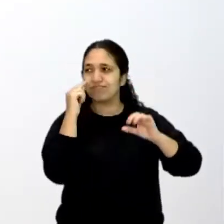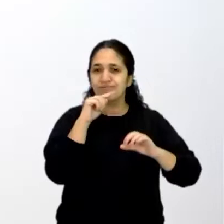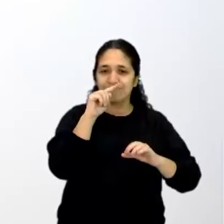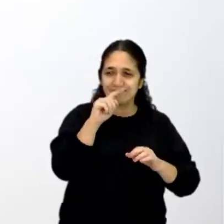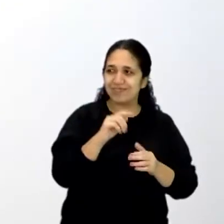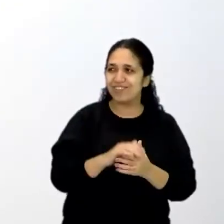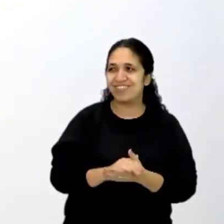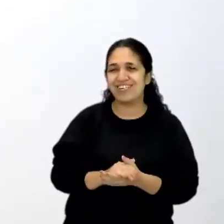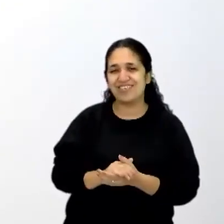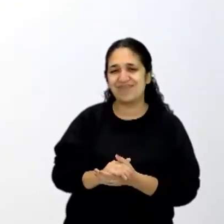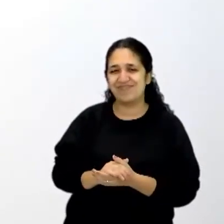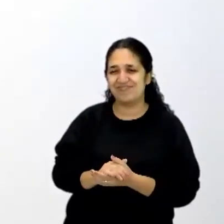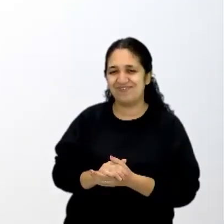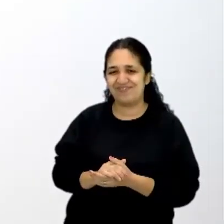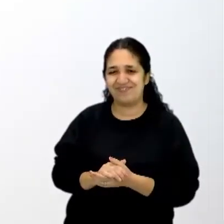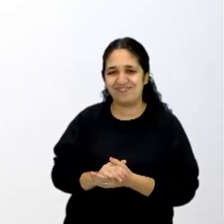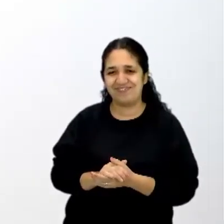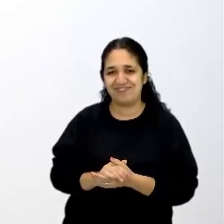dentre outros, tá?